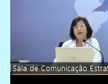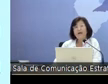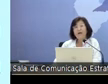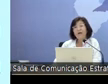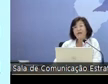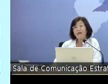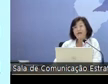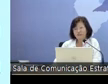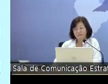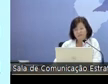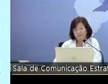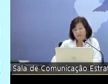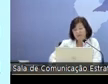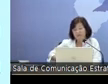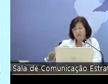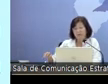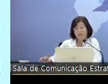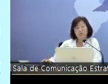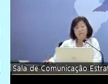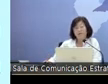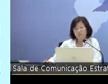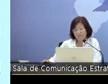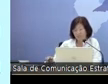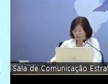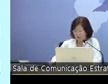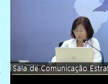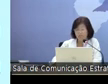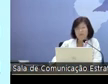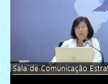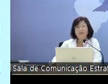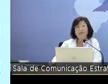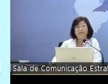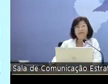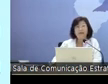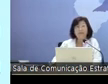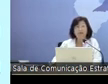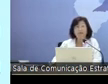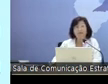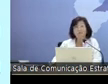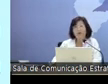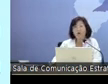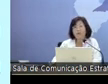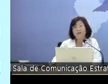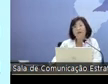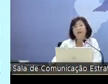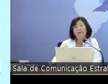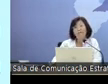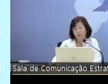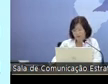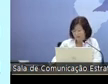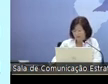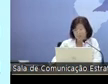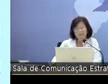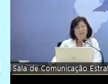te a o encerramento do caso totalmente preenchido e enviado para nós uma cópia